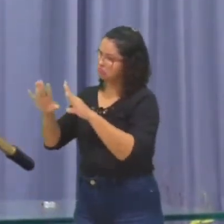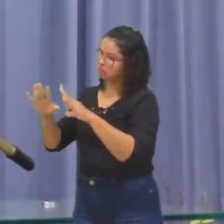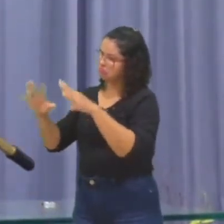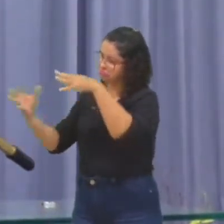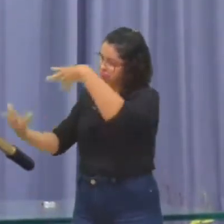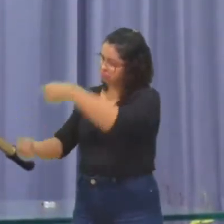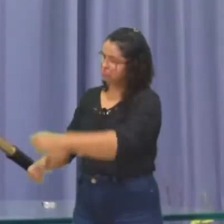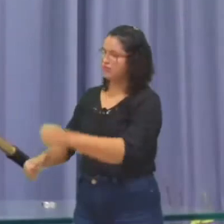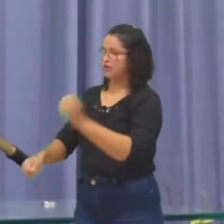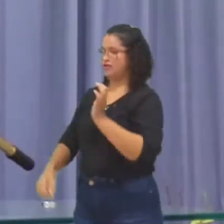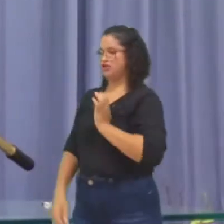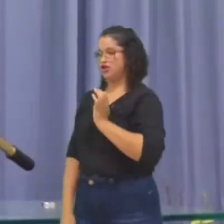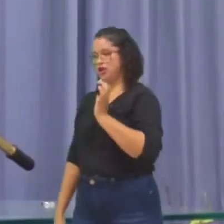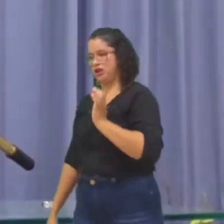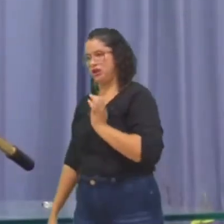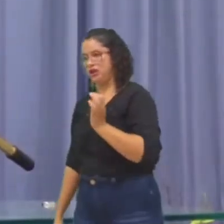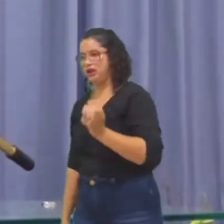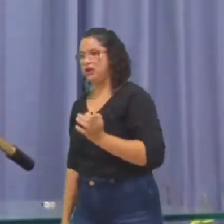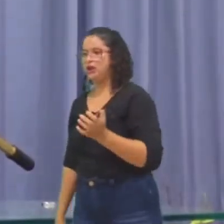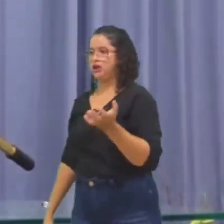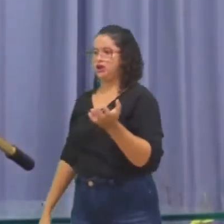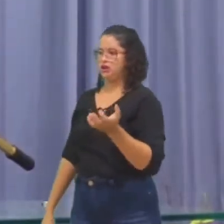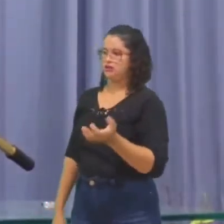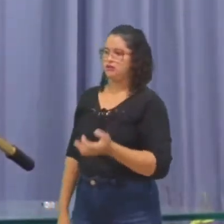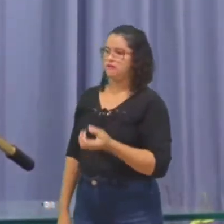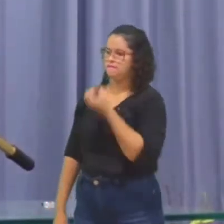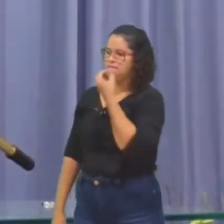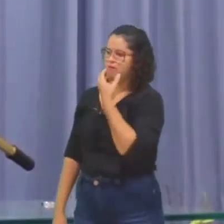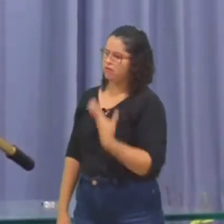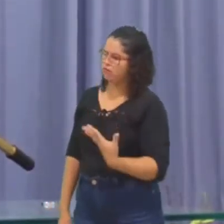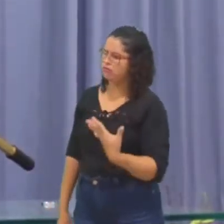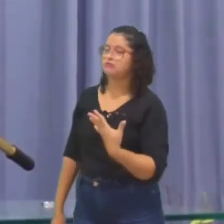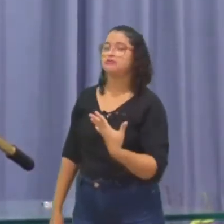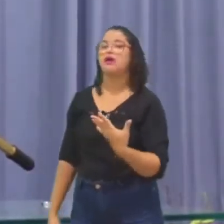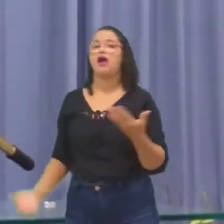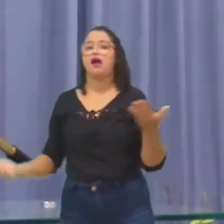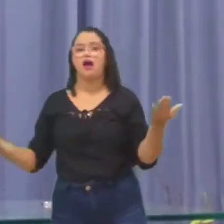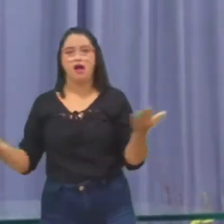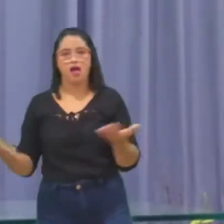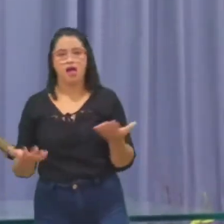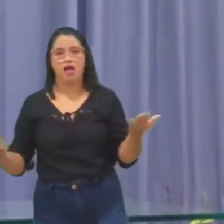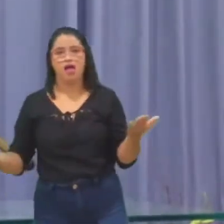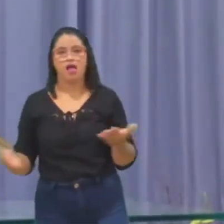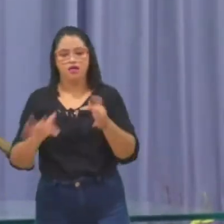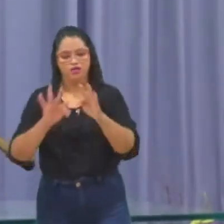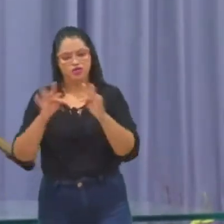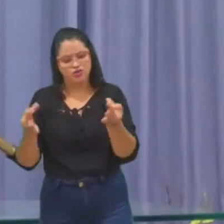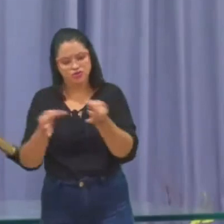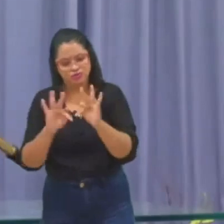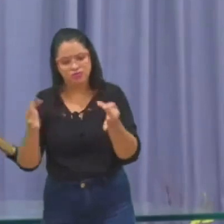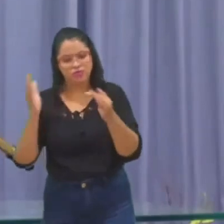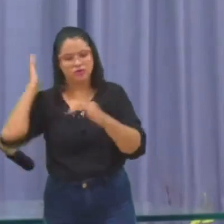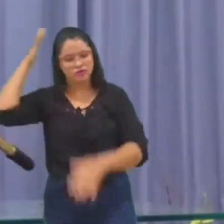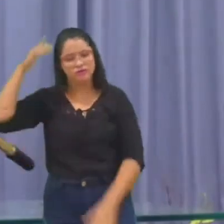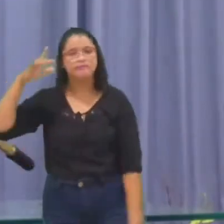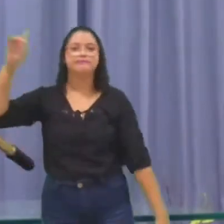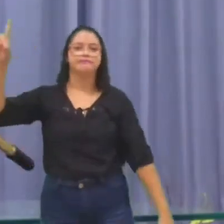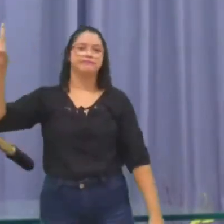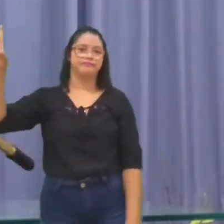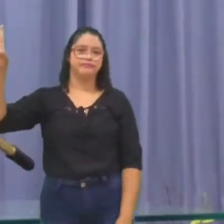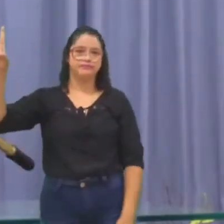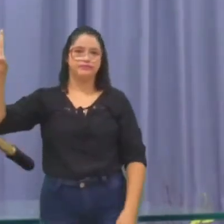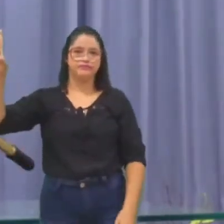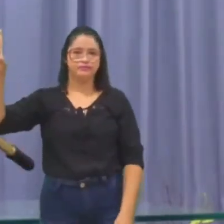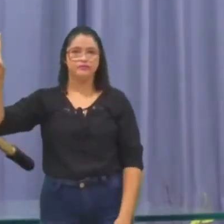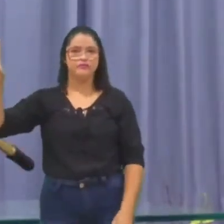que mana leite e mel. Então, irmãos, é tempo da igreja se humilhar na presença do Senhor. É